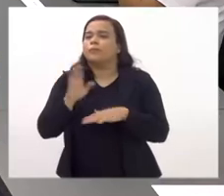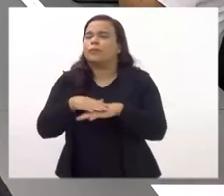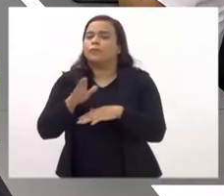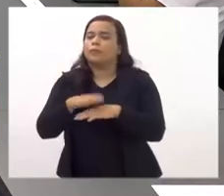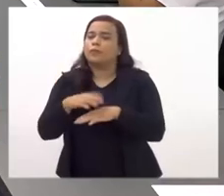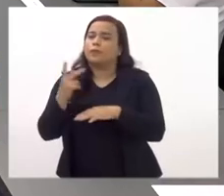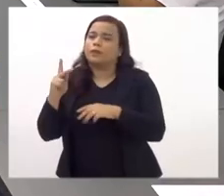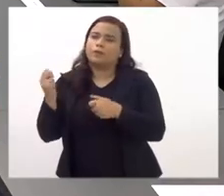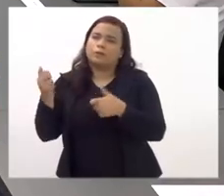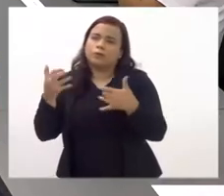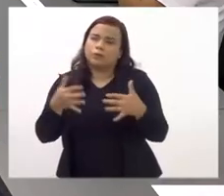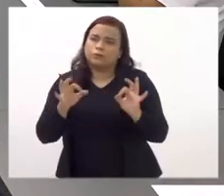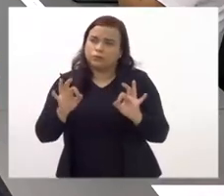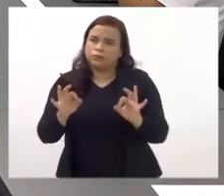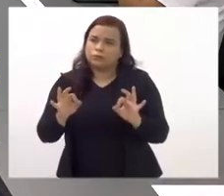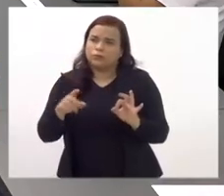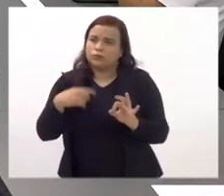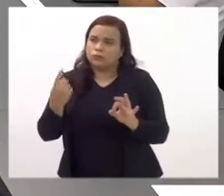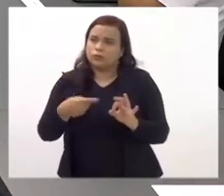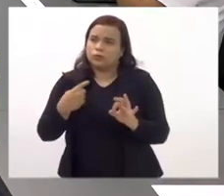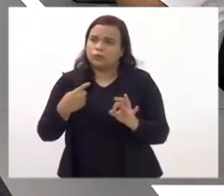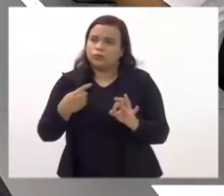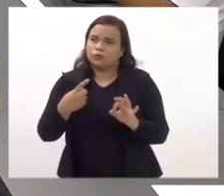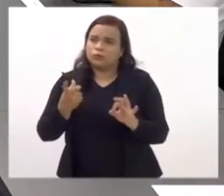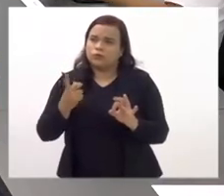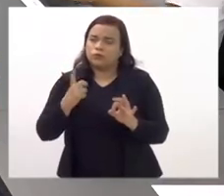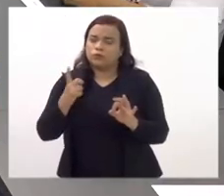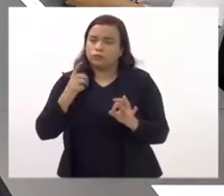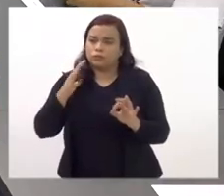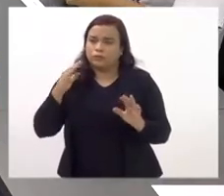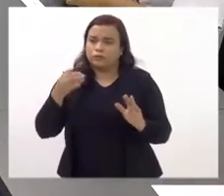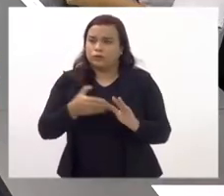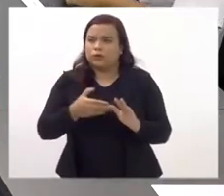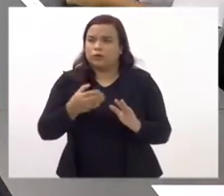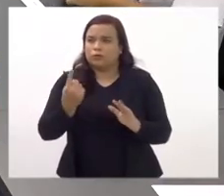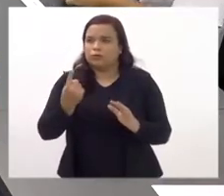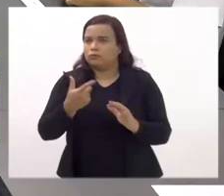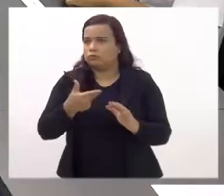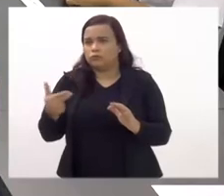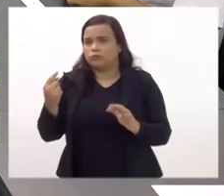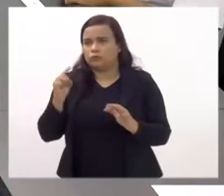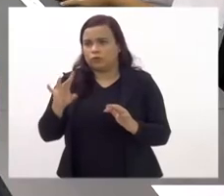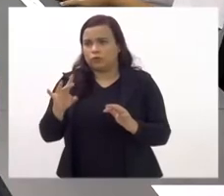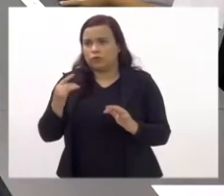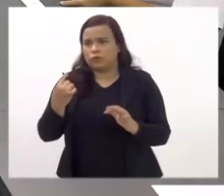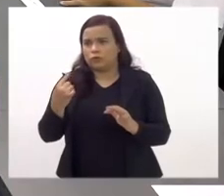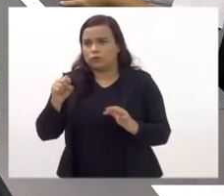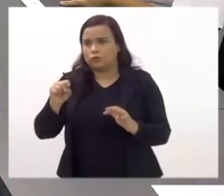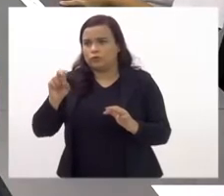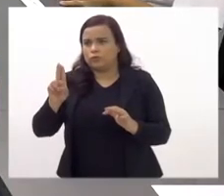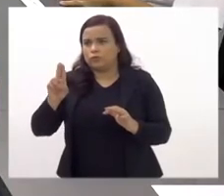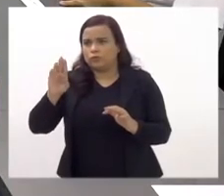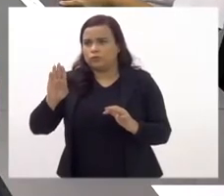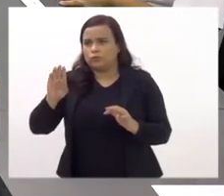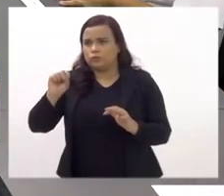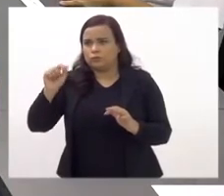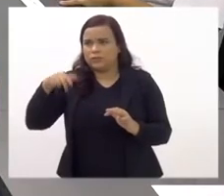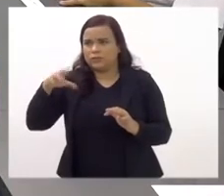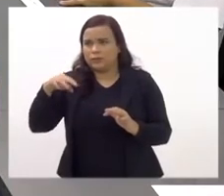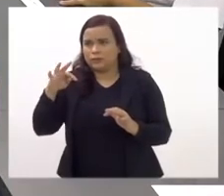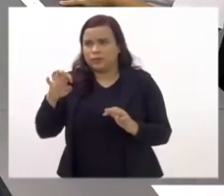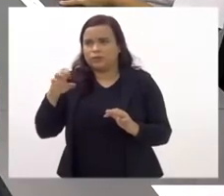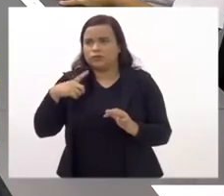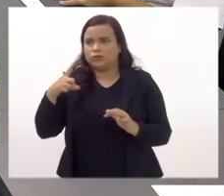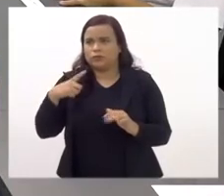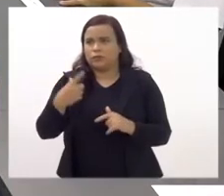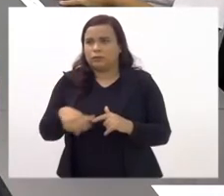abarcado, nós tínhamos abarcado tão somente o subsequente. A gente tem problema realmente também de